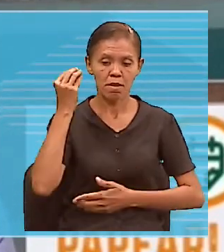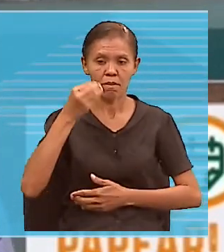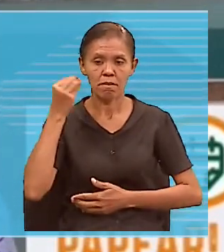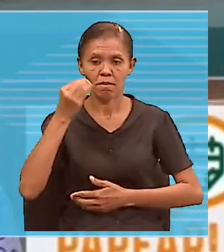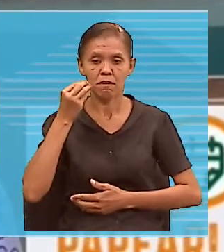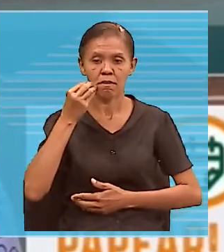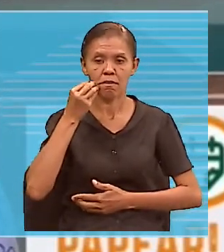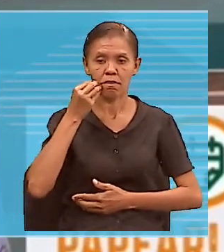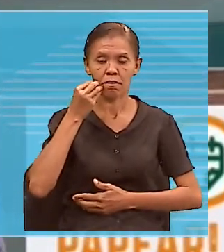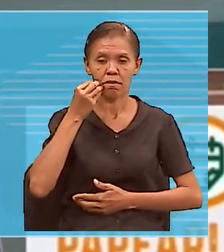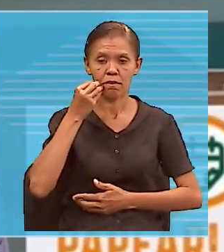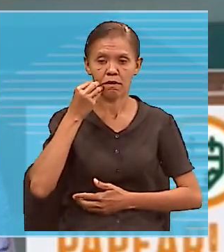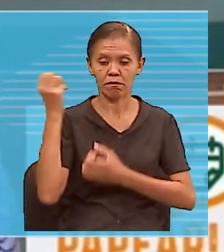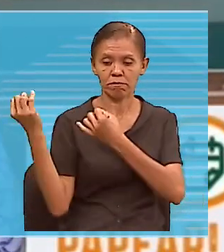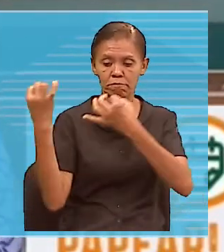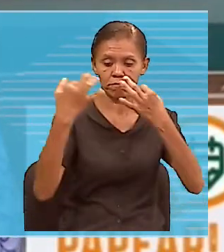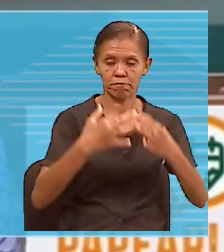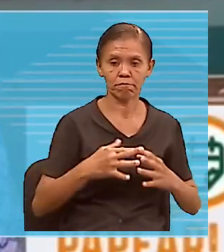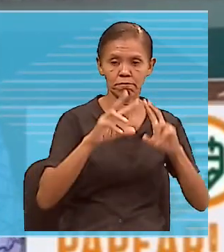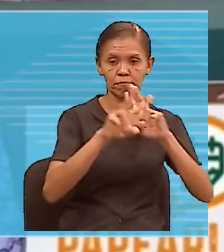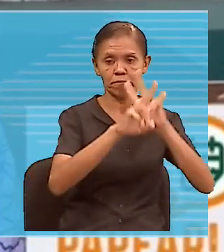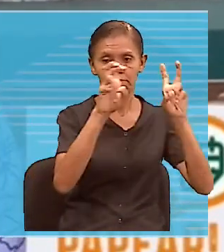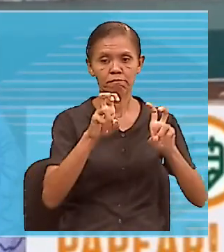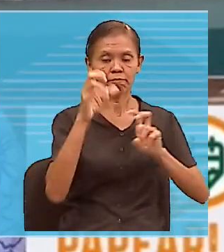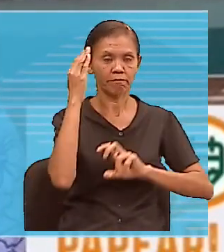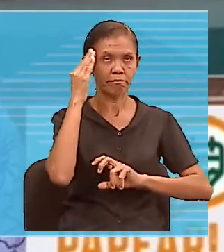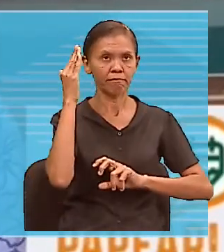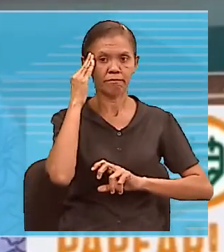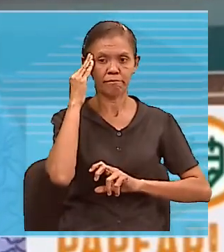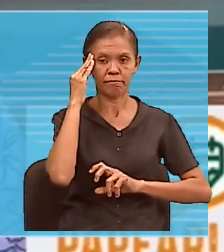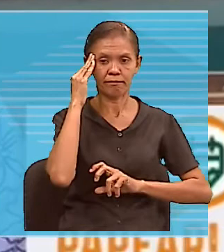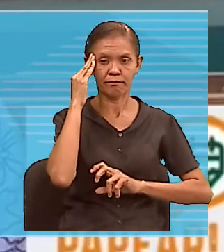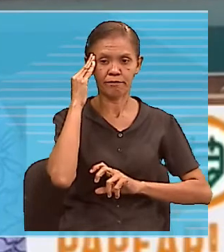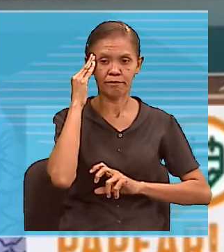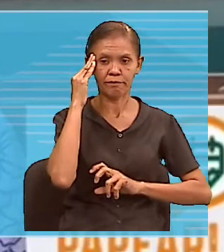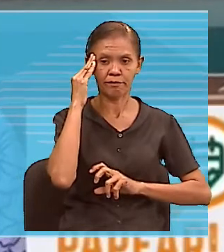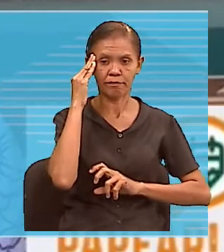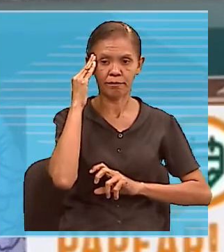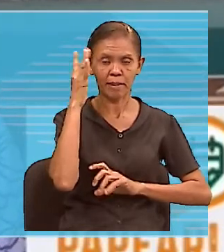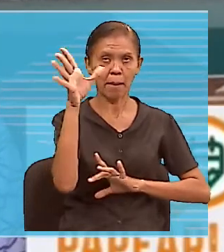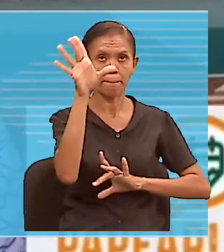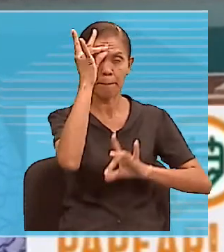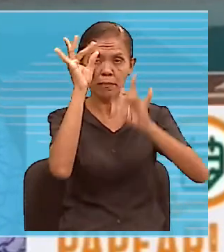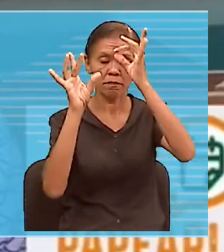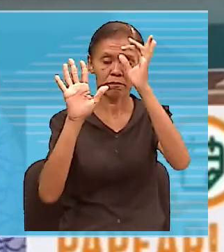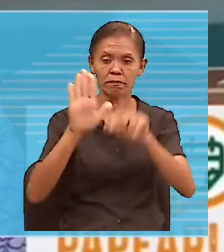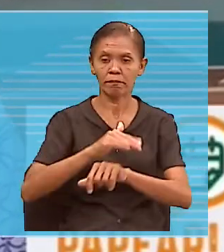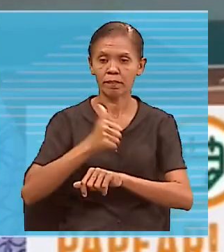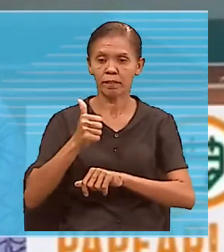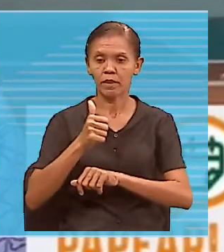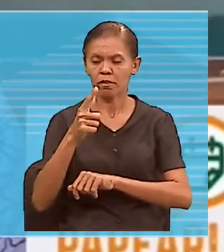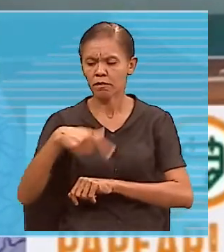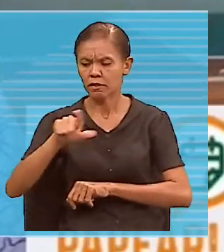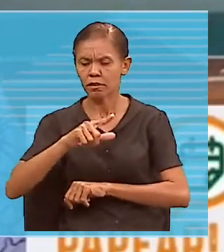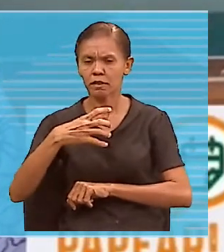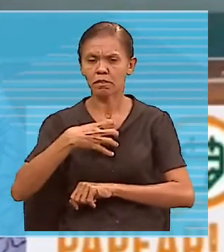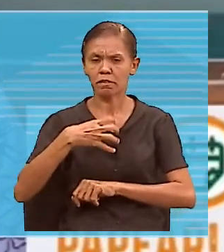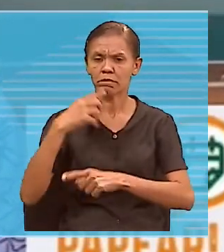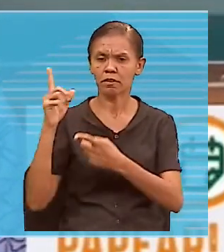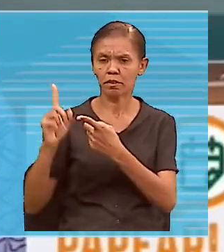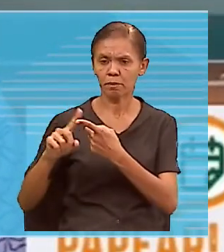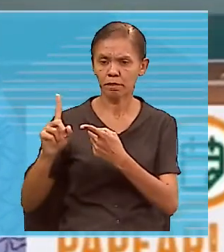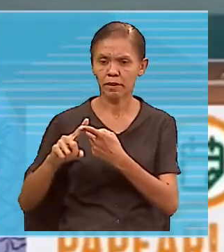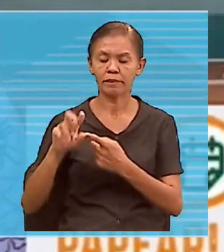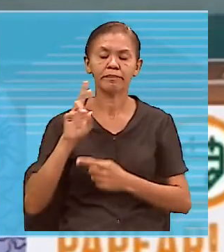internalizava melhor. Vocês sentem isso durante a monitoria? Sim, muito, muito. Eu até tirei a brincadeira um dia desse com